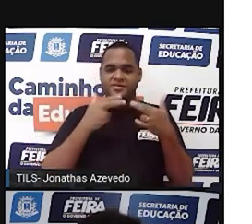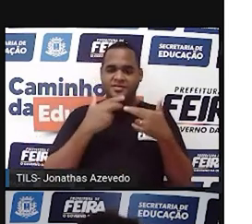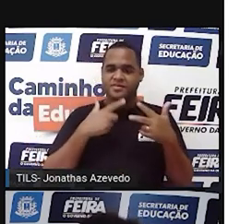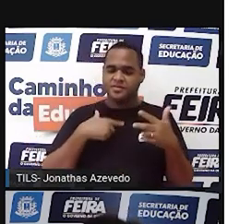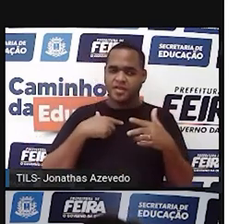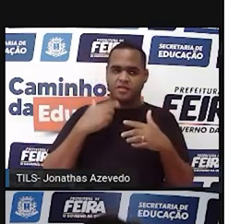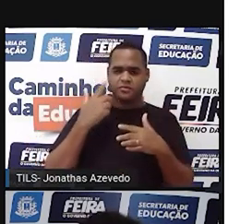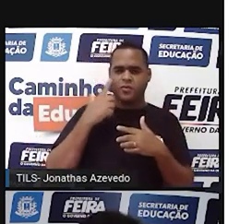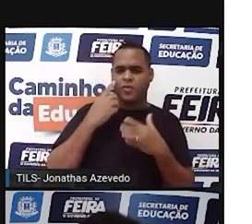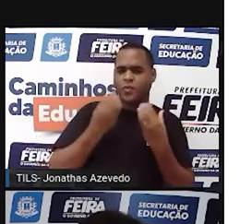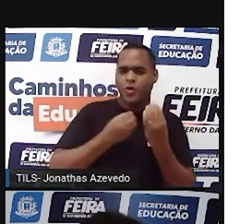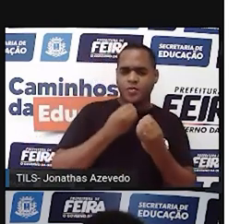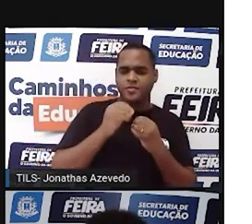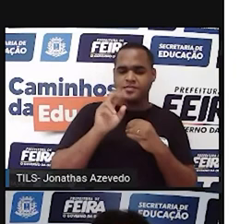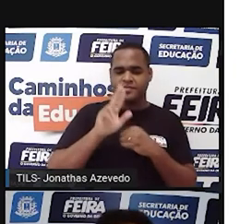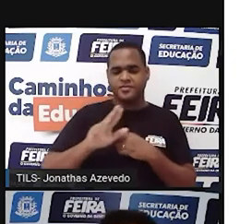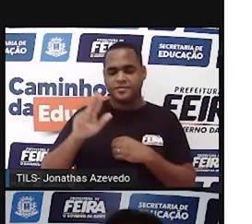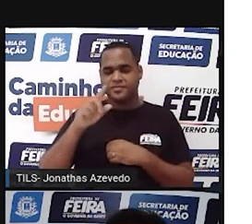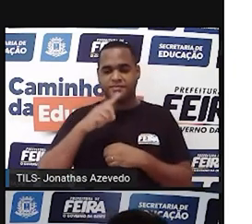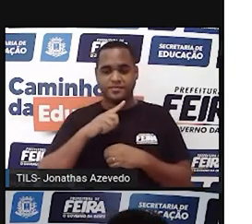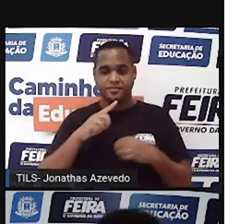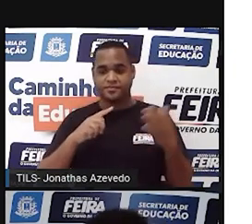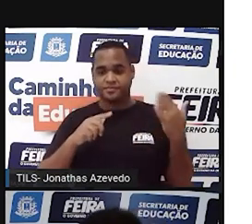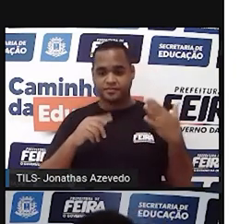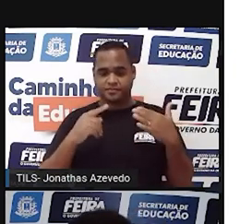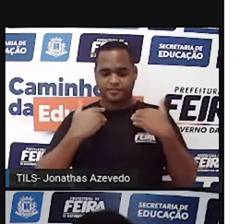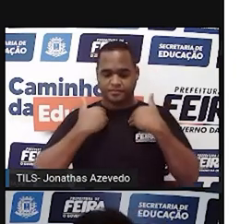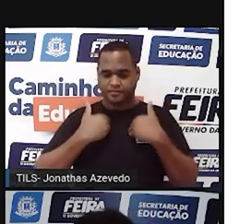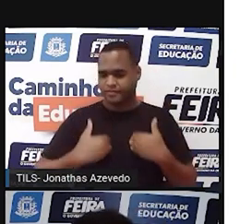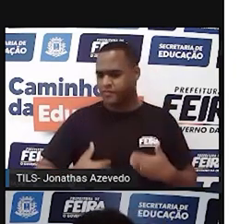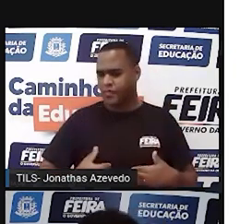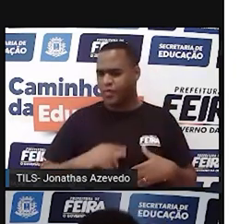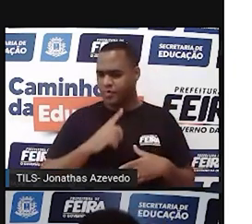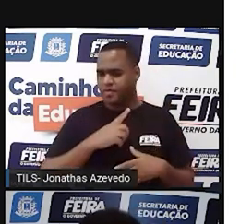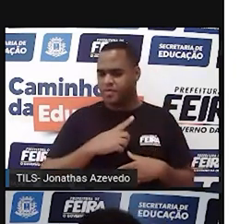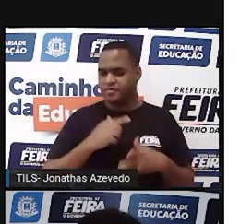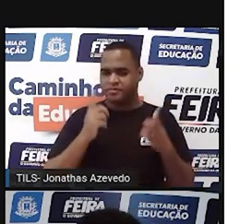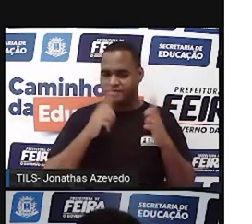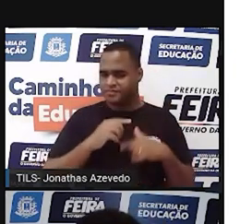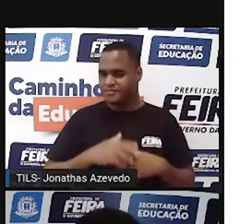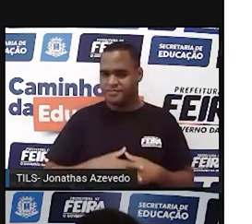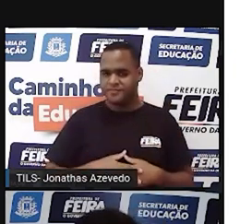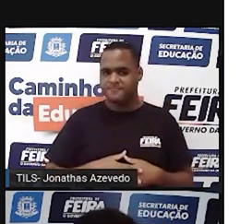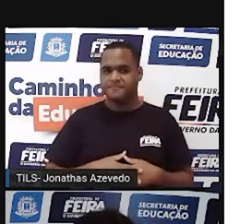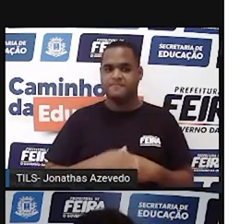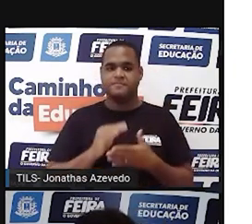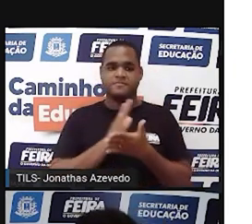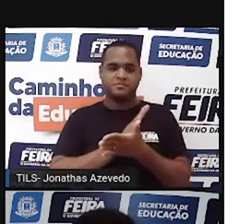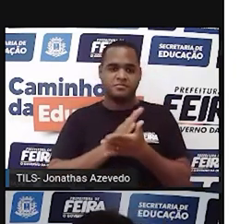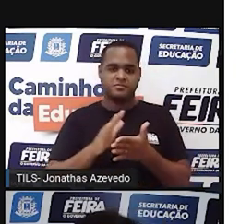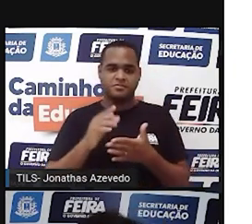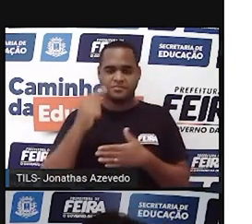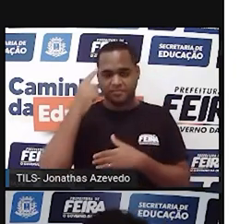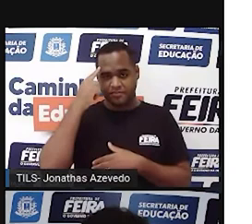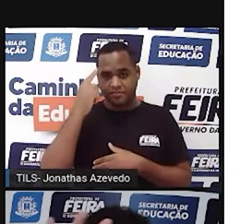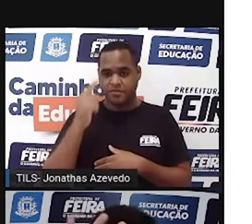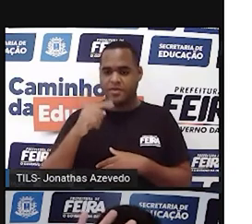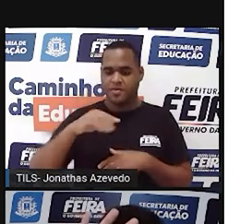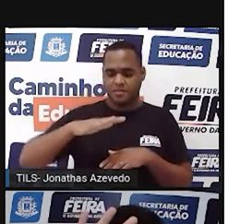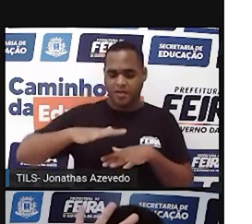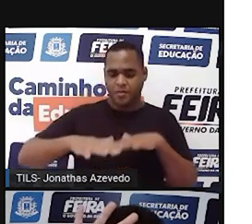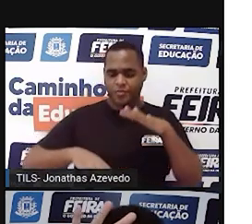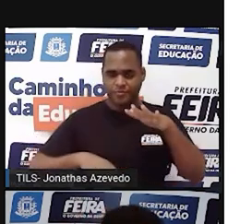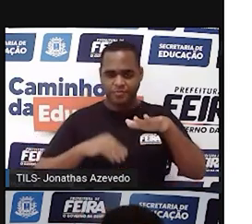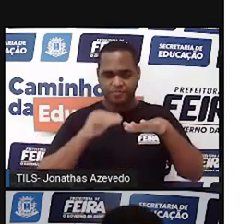até mesmo usavam partes do corpo para medir, né? E a gente conhece algumas, ó, o palmo,